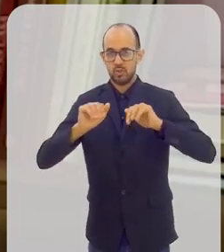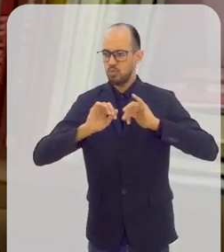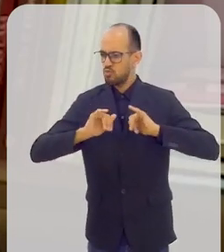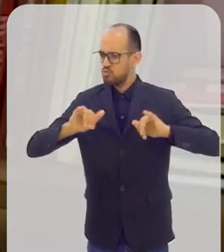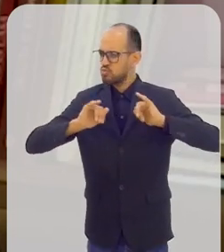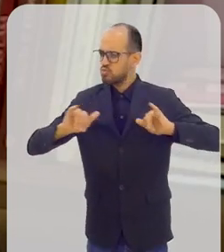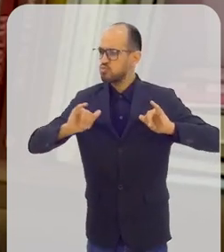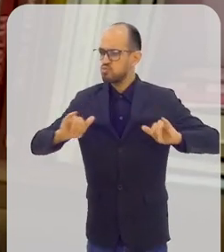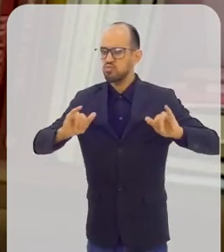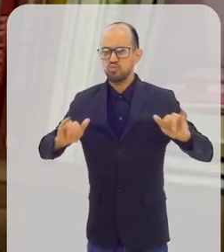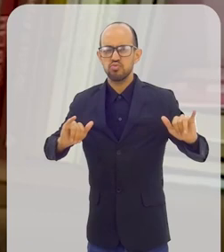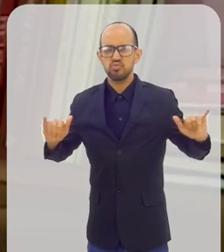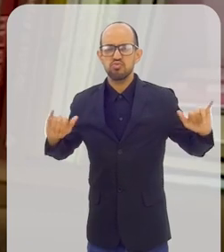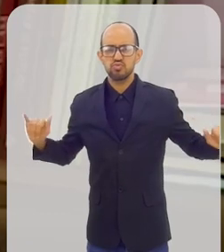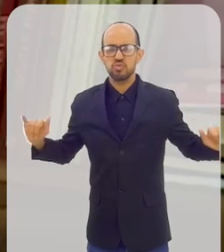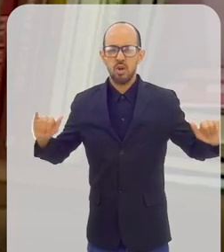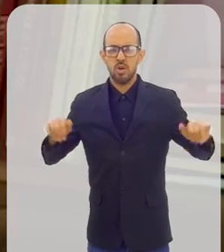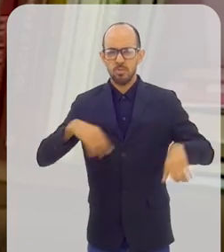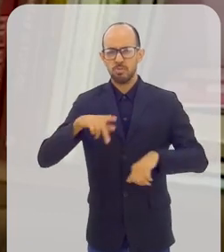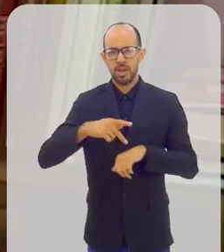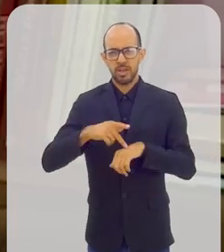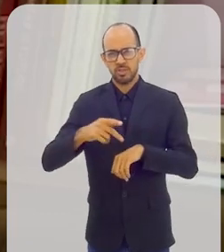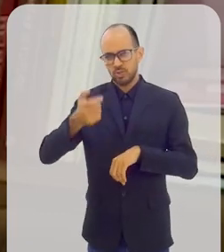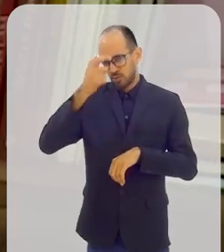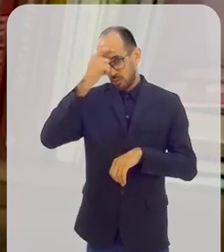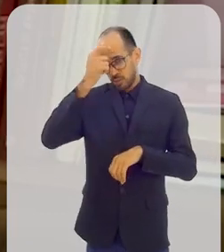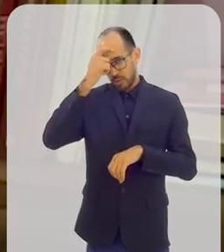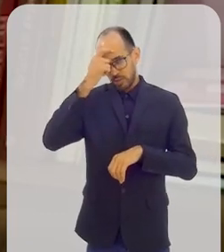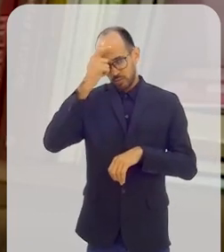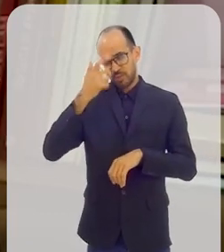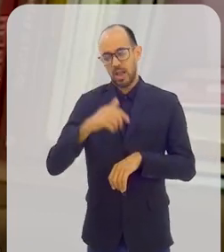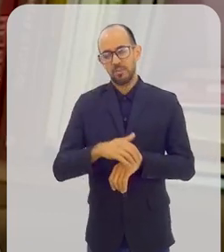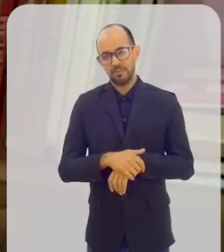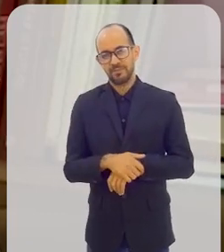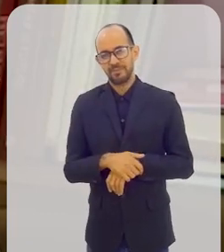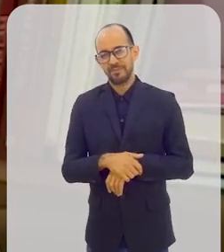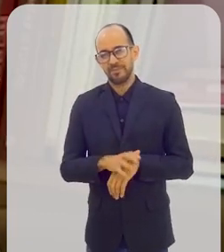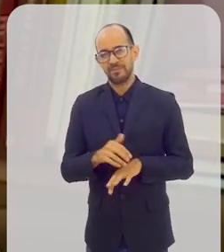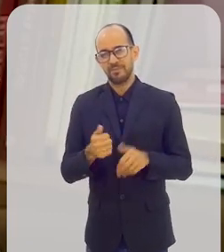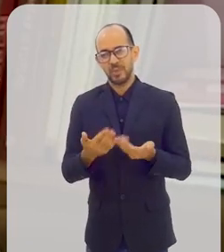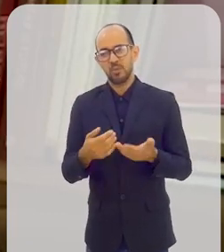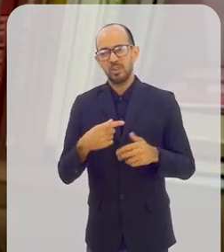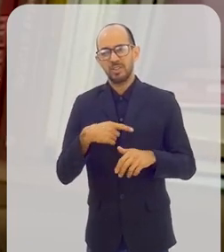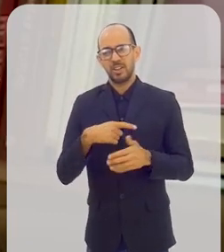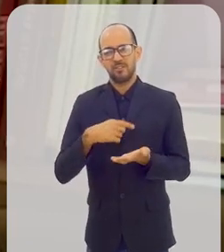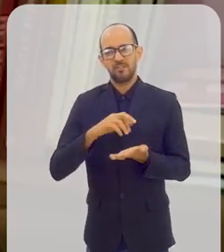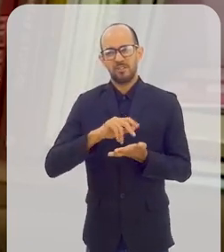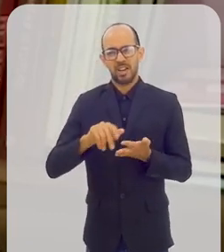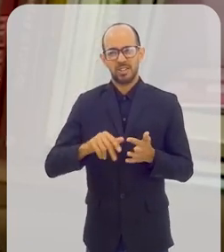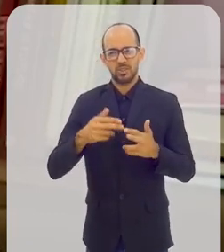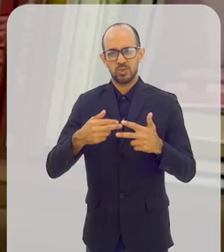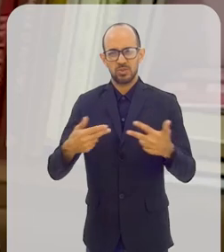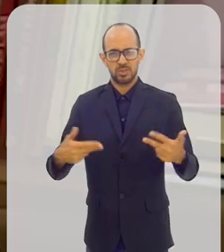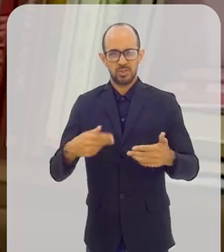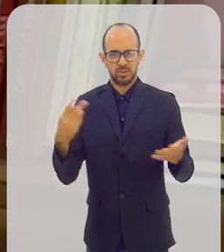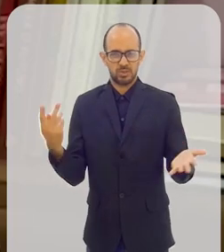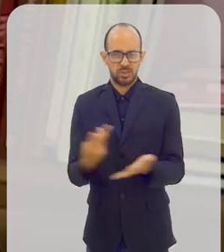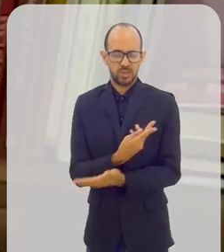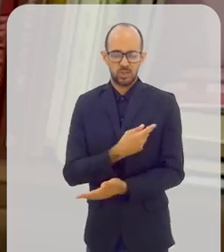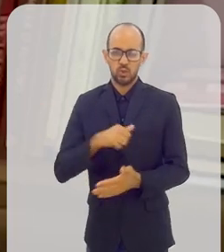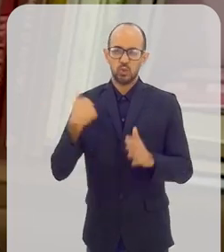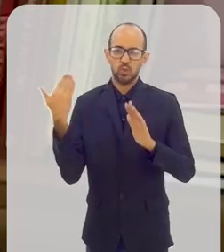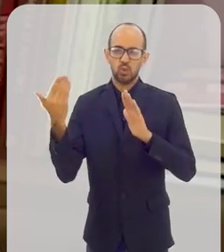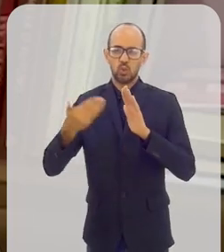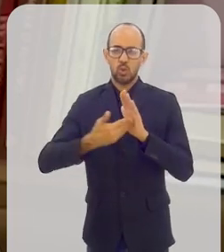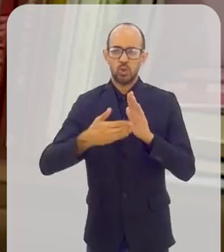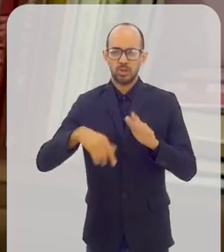mobilizar um território, de conscientizar um território. Então, tem diversas coisas acontecendo em todas as